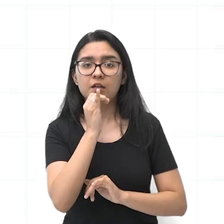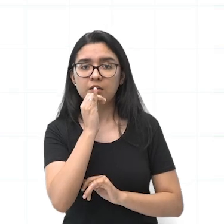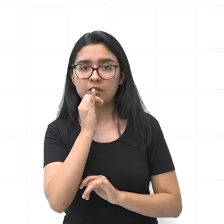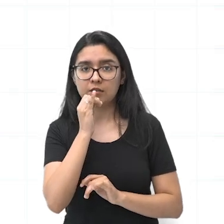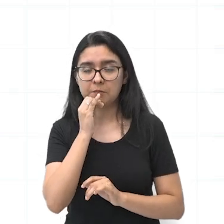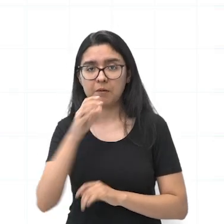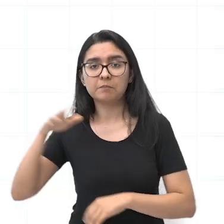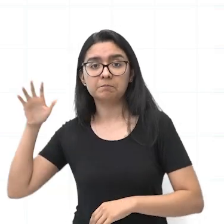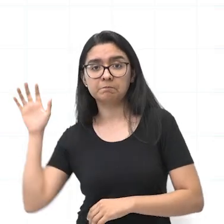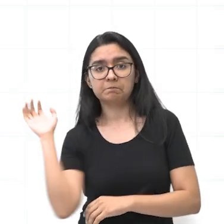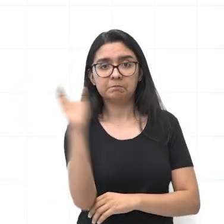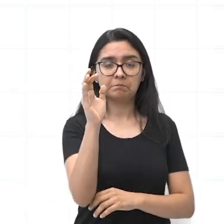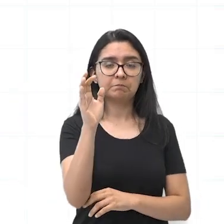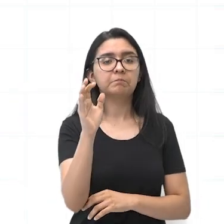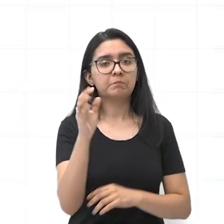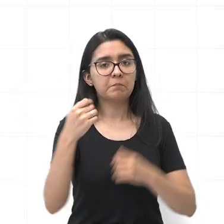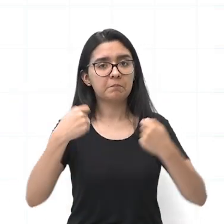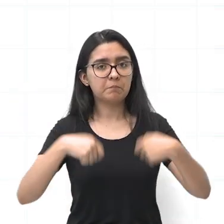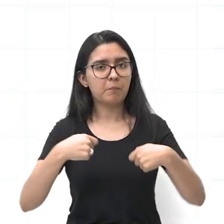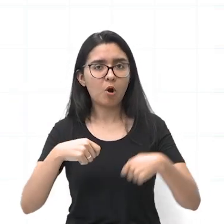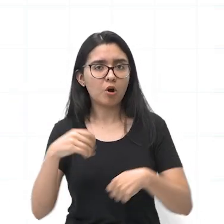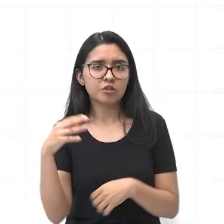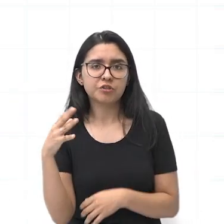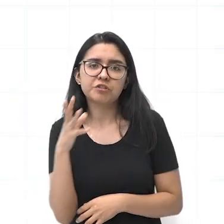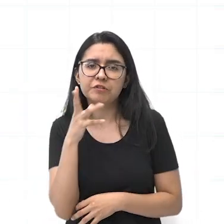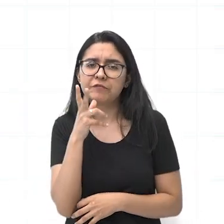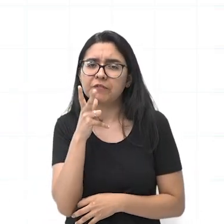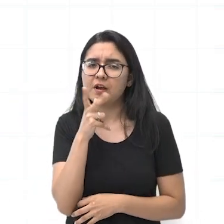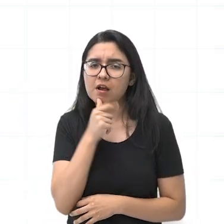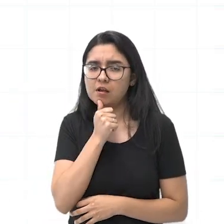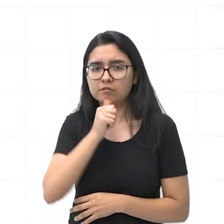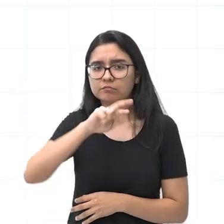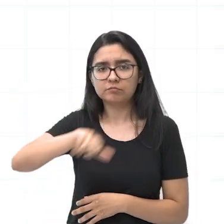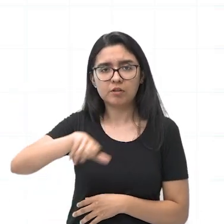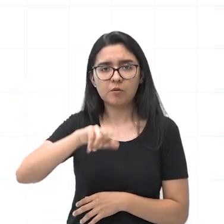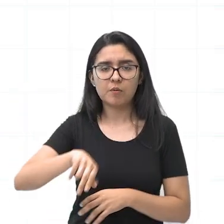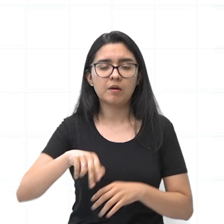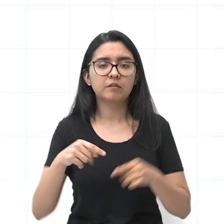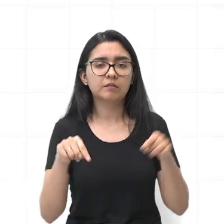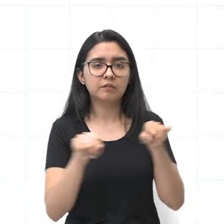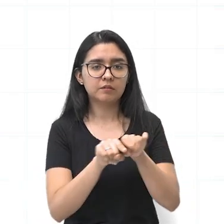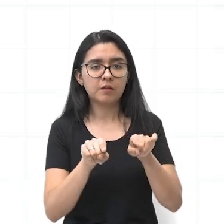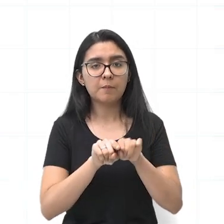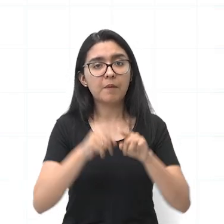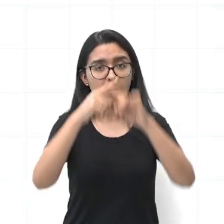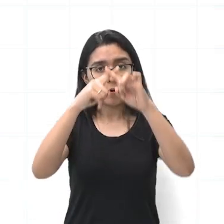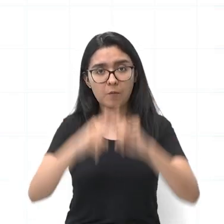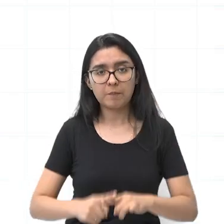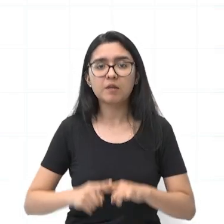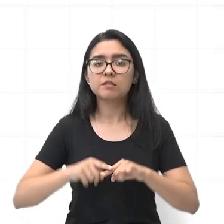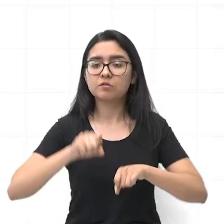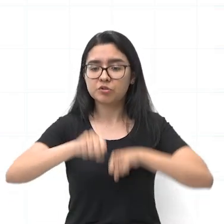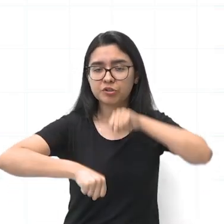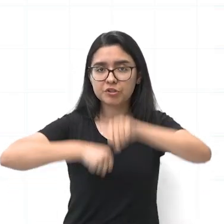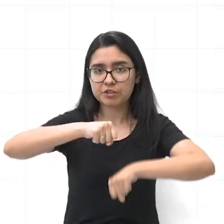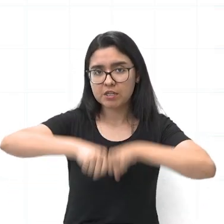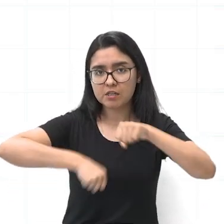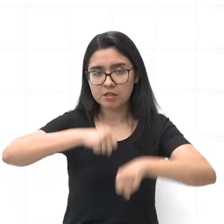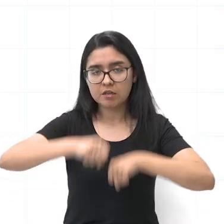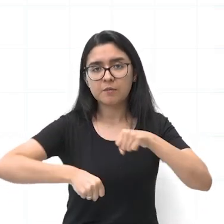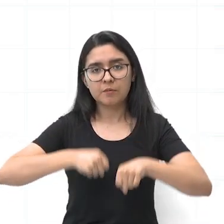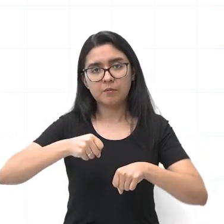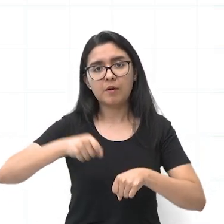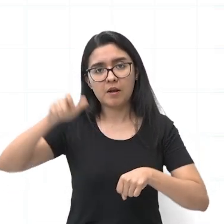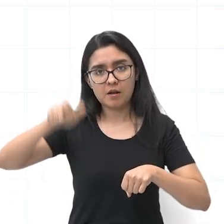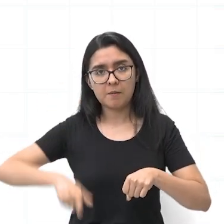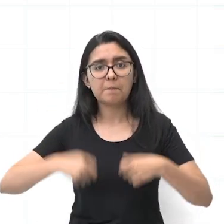para um arremesso, não se pode fazer lento, eu não posso fazer um arremesso de forma lenta, né? Ou em uma competição de ciclismo, o atleta